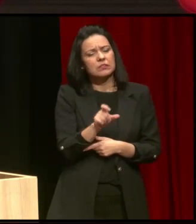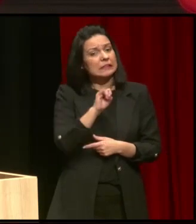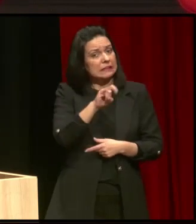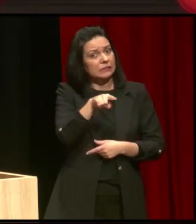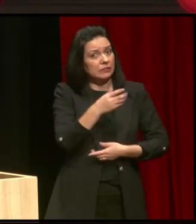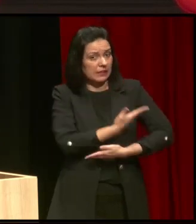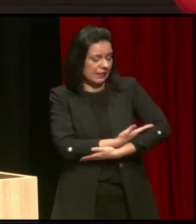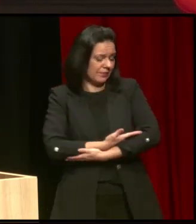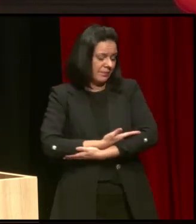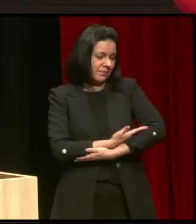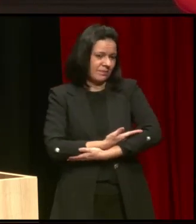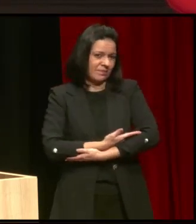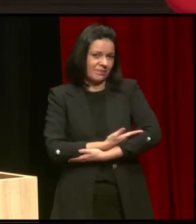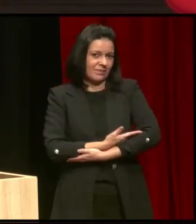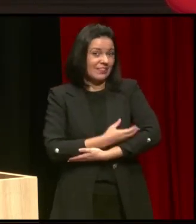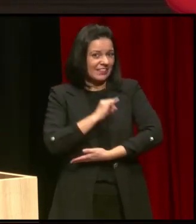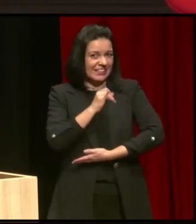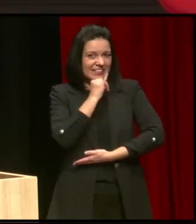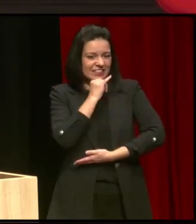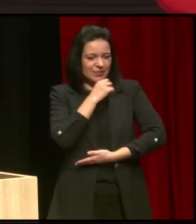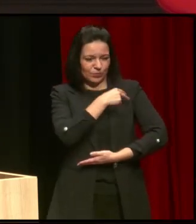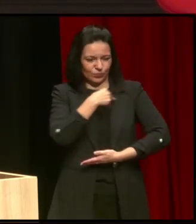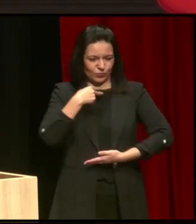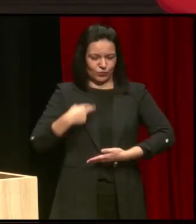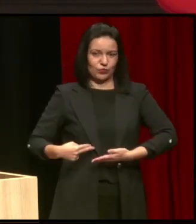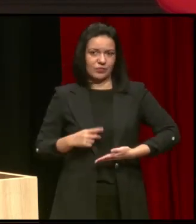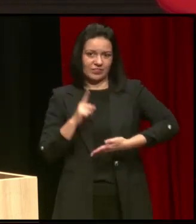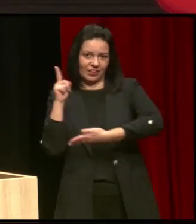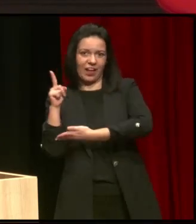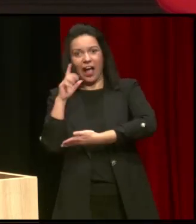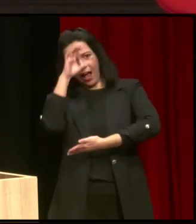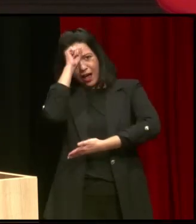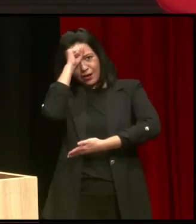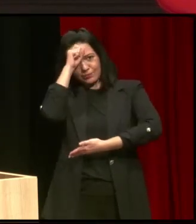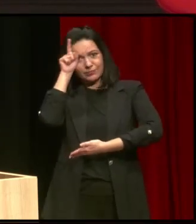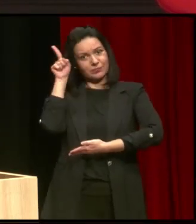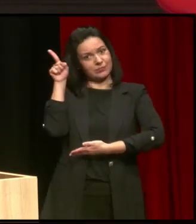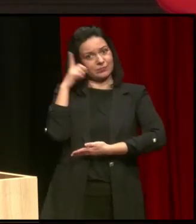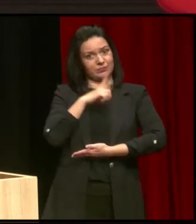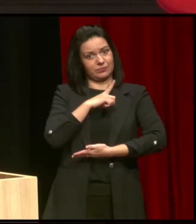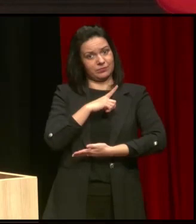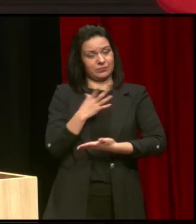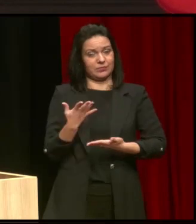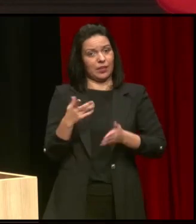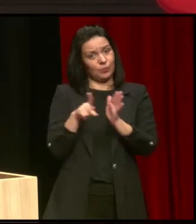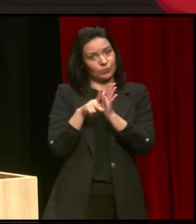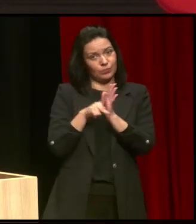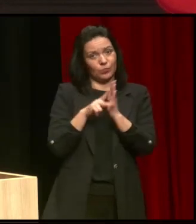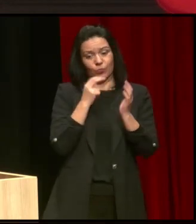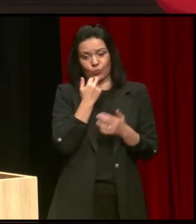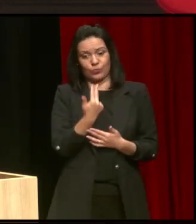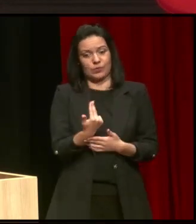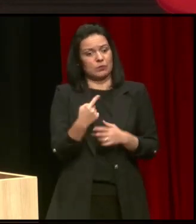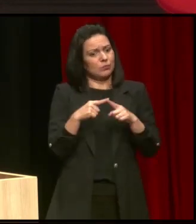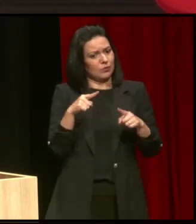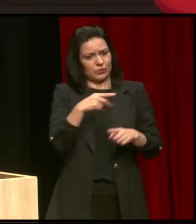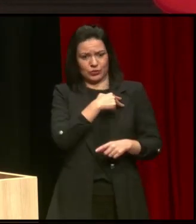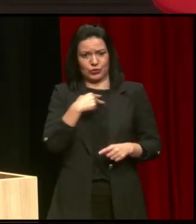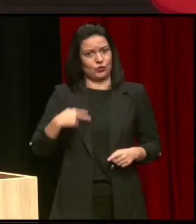bebezinho, levado você para a China, você ia falar o quê? Mas você não é chinesa, você parece uma brasileira,